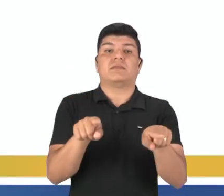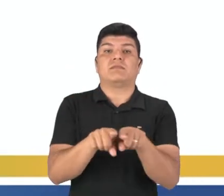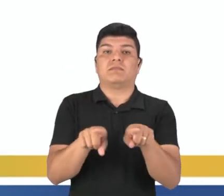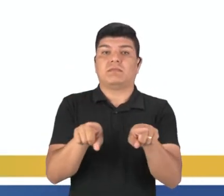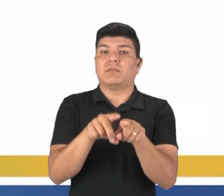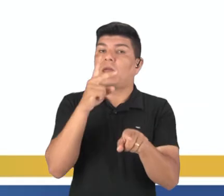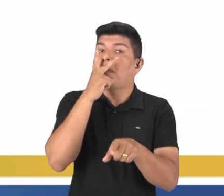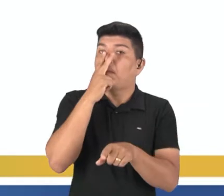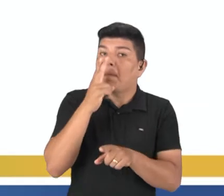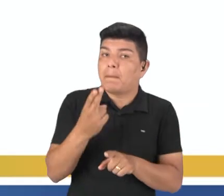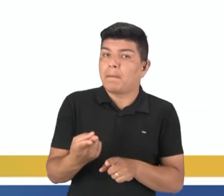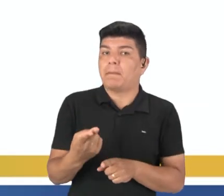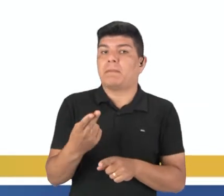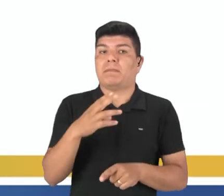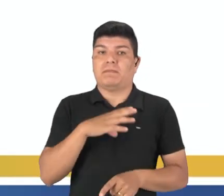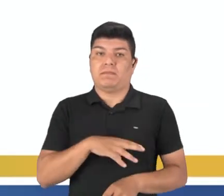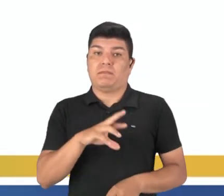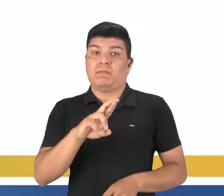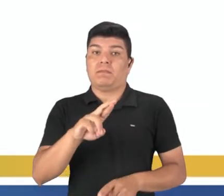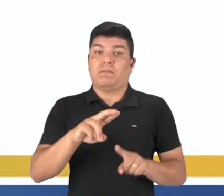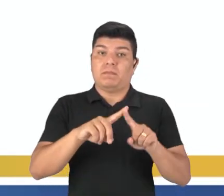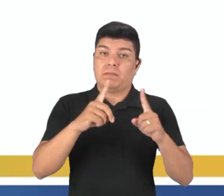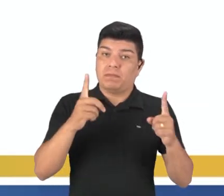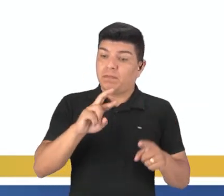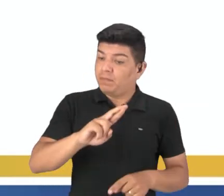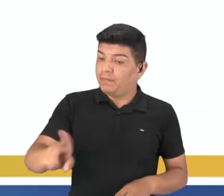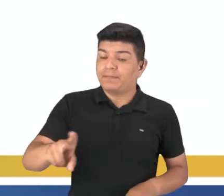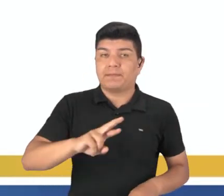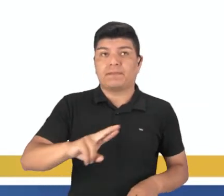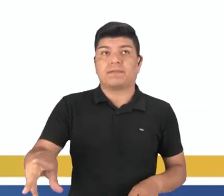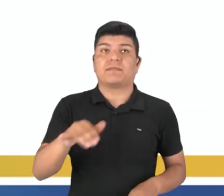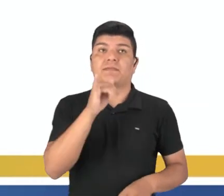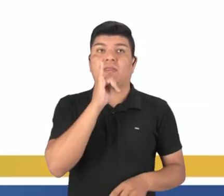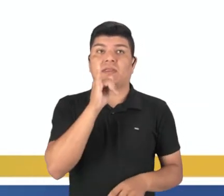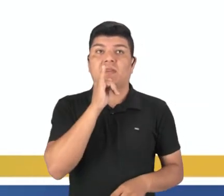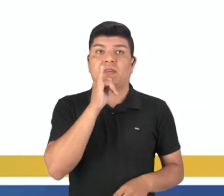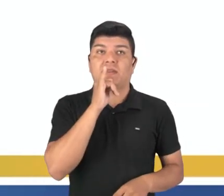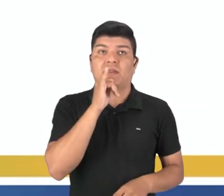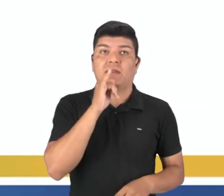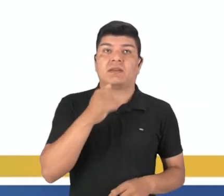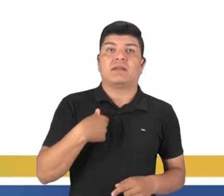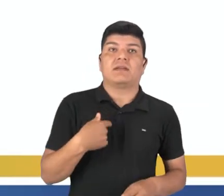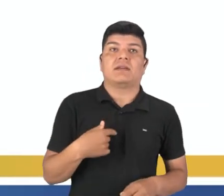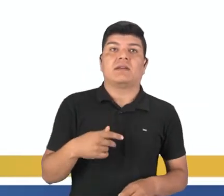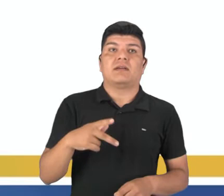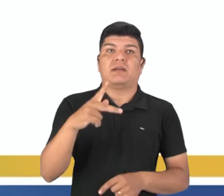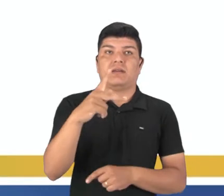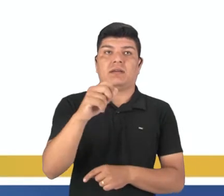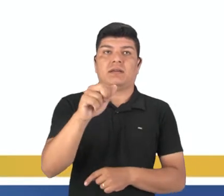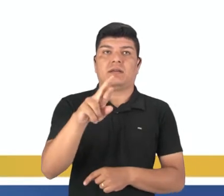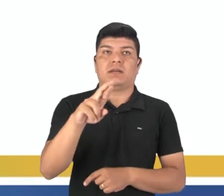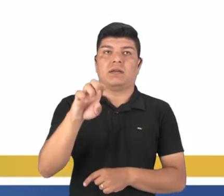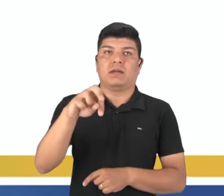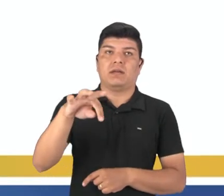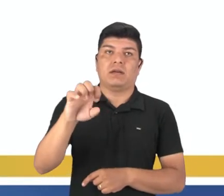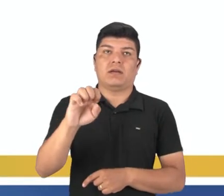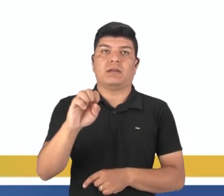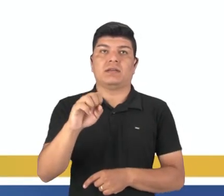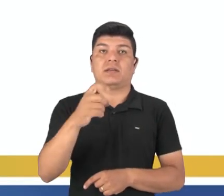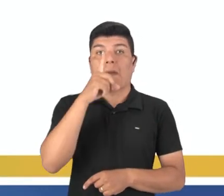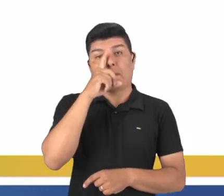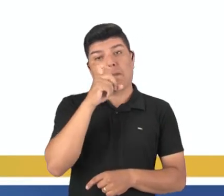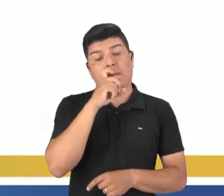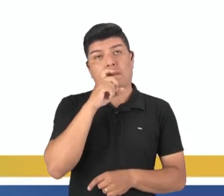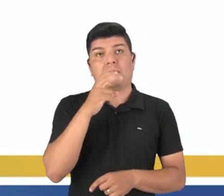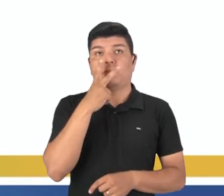só aquelas palavras que parecem mas não são exemplo parents parece parentes mas é Paz fãs